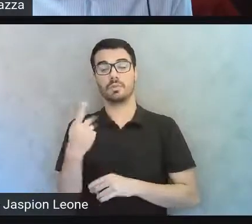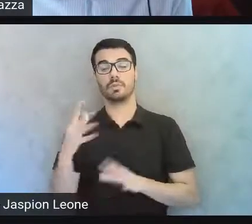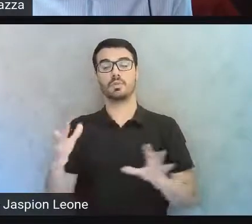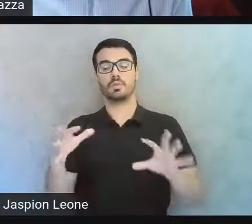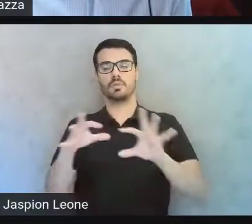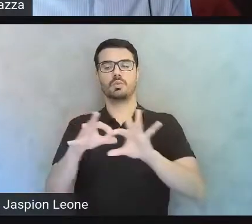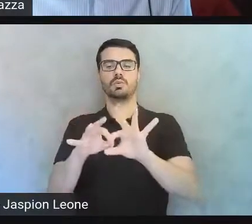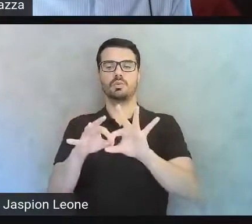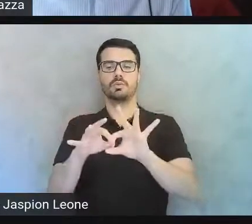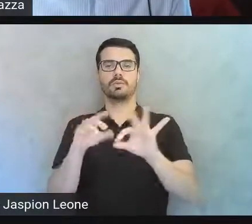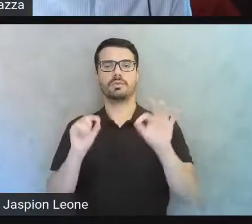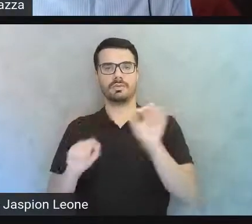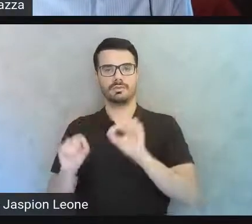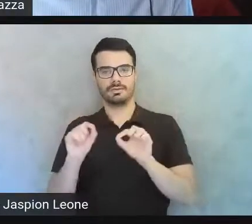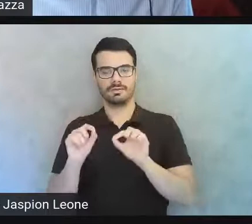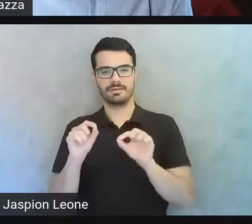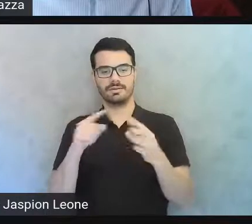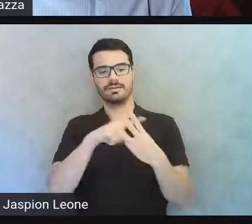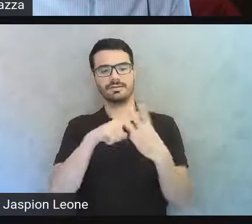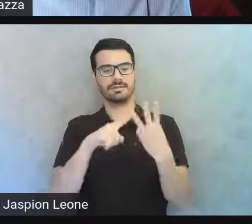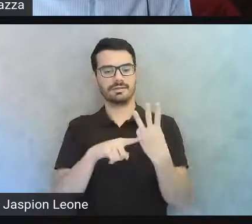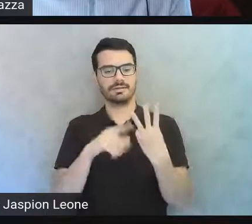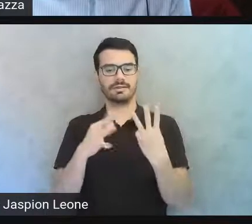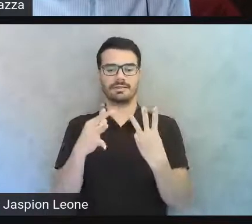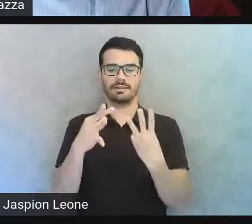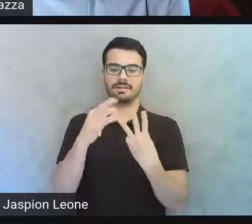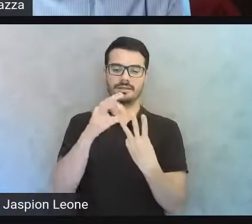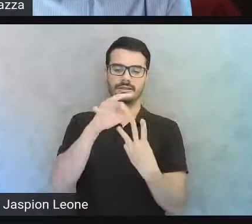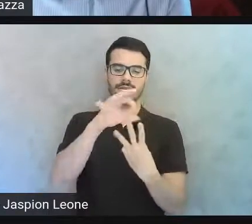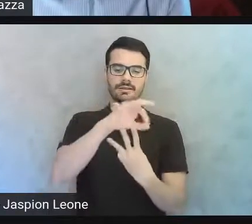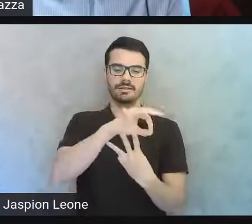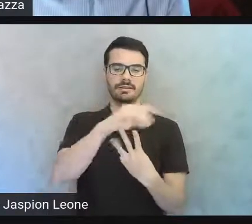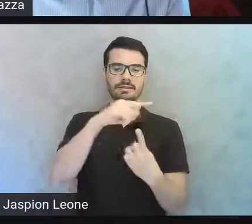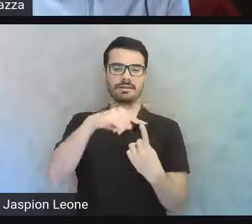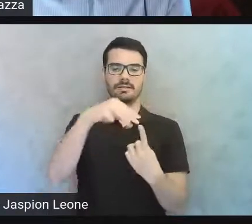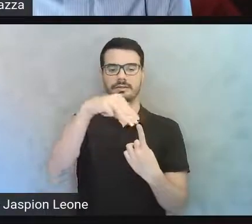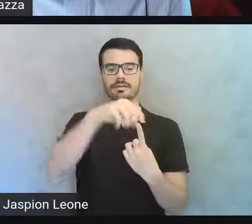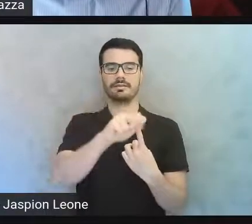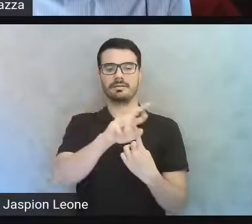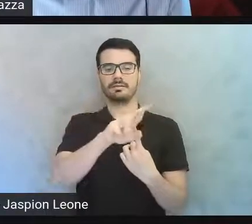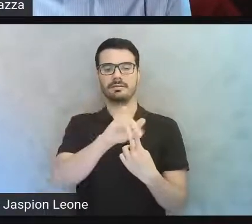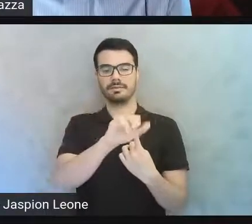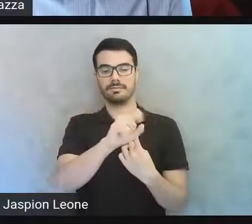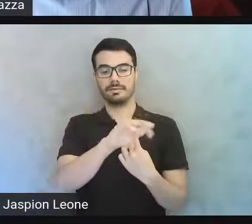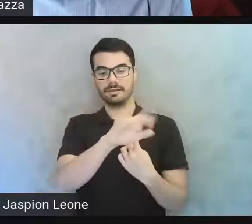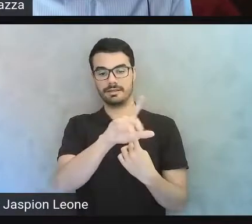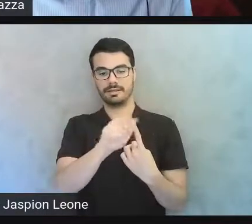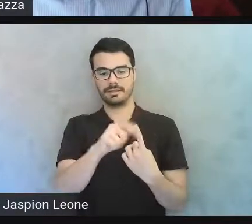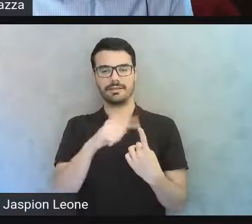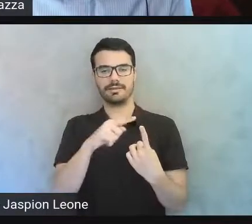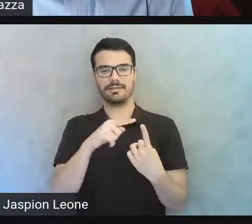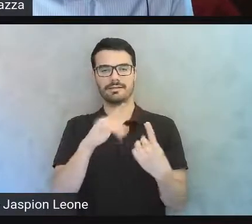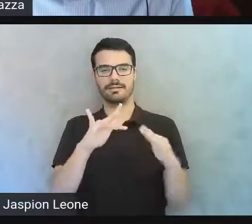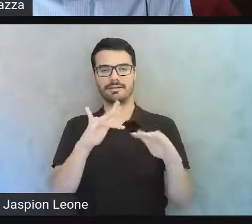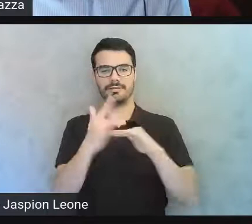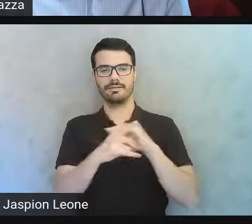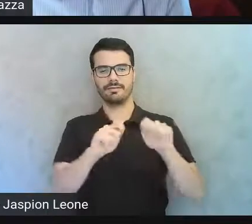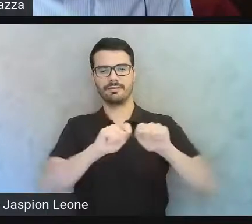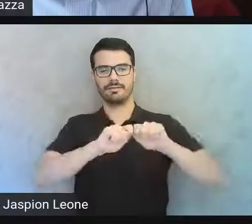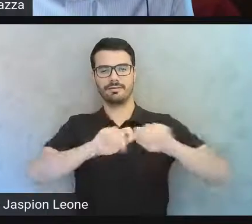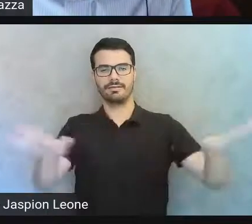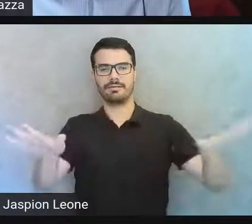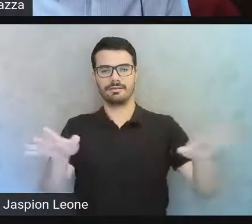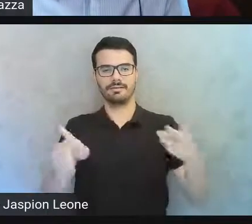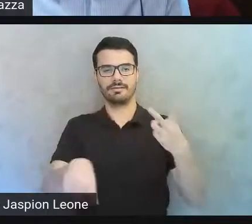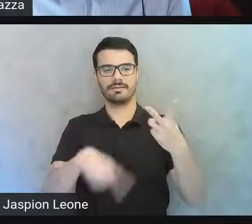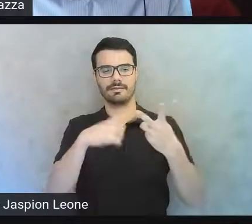conecta as três perguntas aí, né, tanto a da Maristela sobre fake news, a do Renato